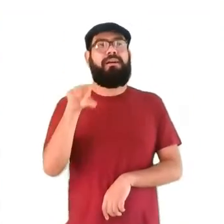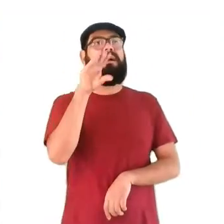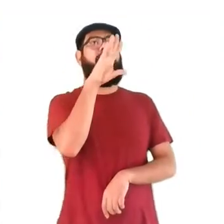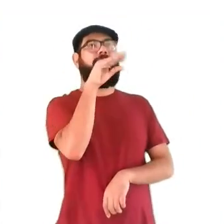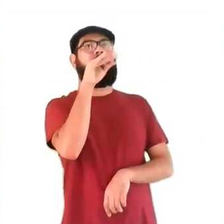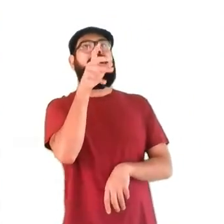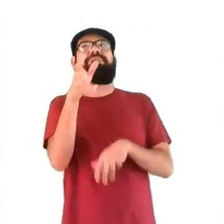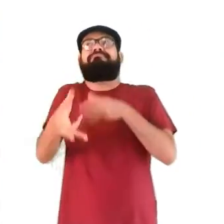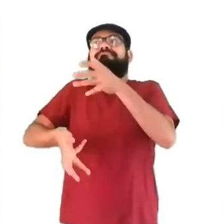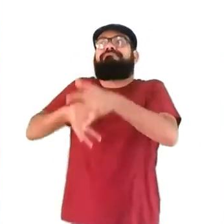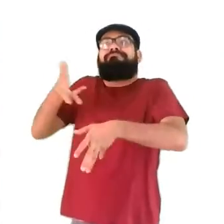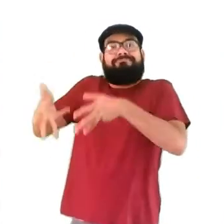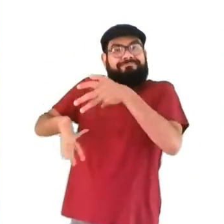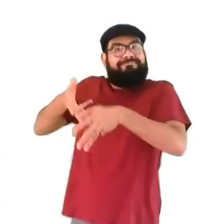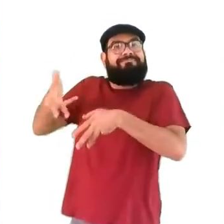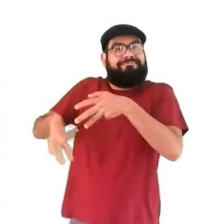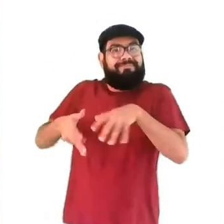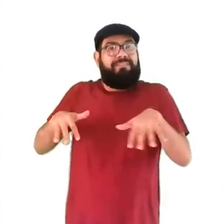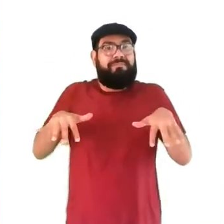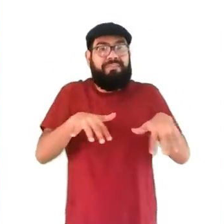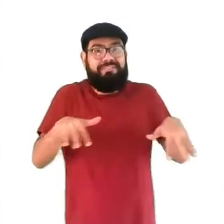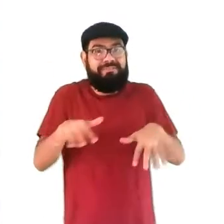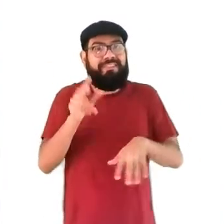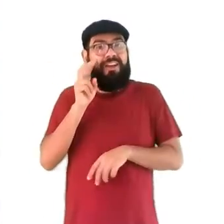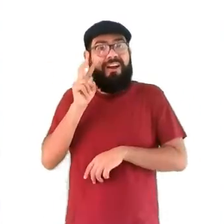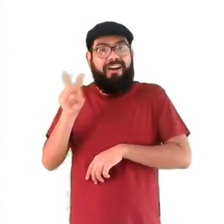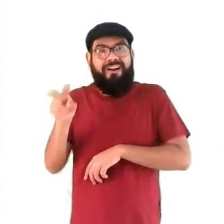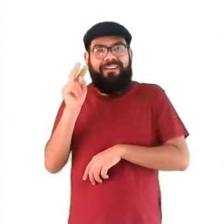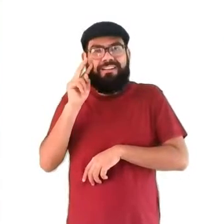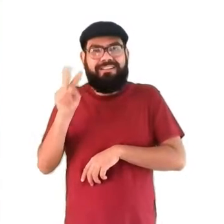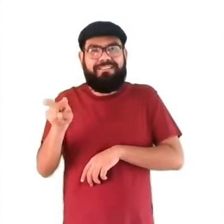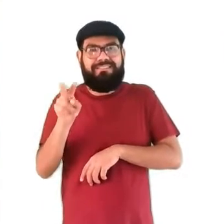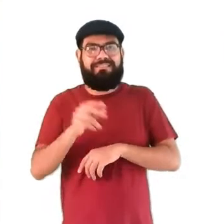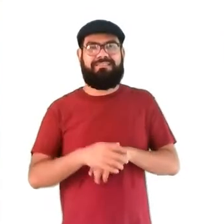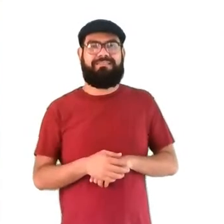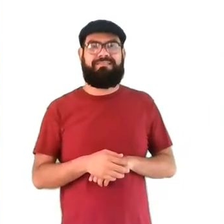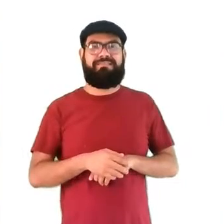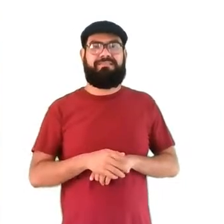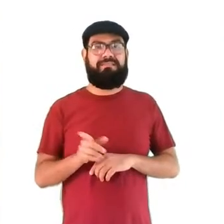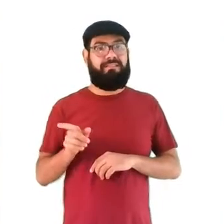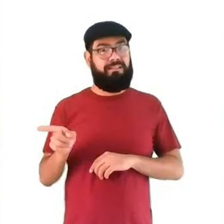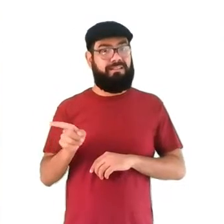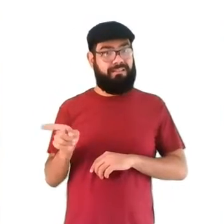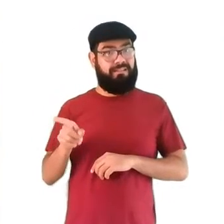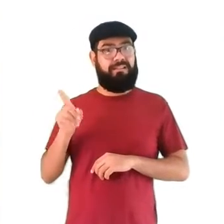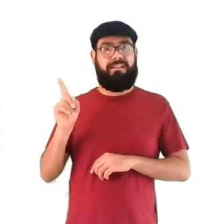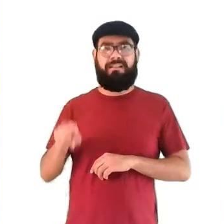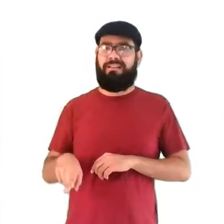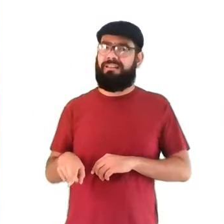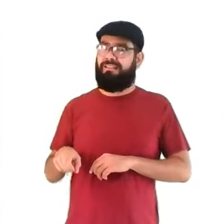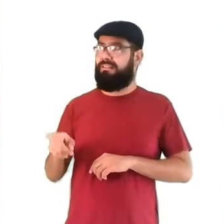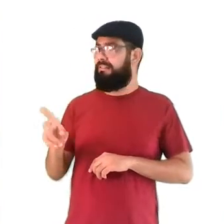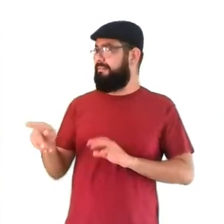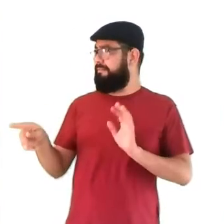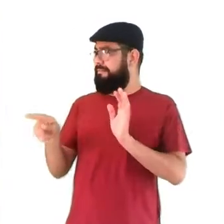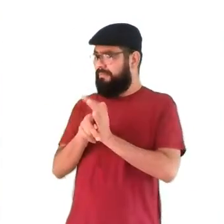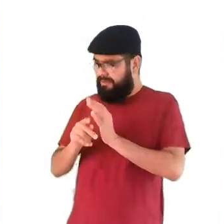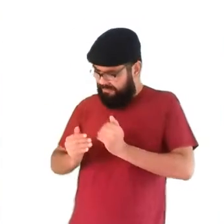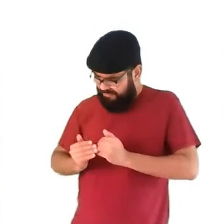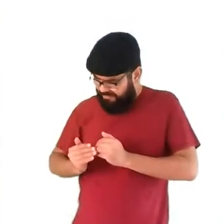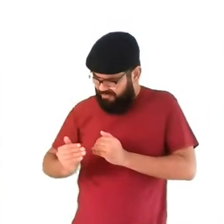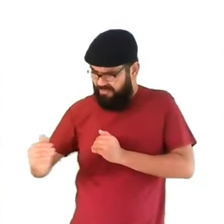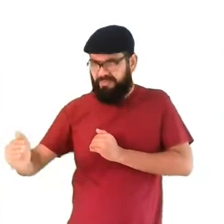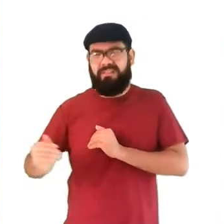Aqui no vídeo já dá para vocês observarem que essa fase é bem a questão do início mesmo, que a gente chama de